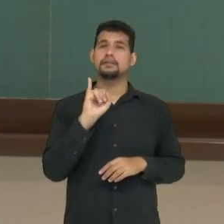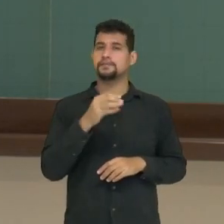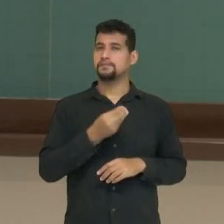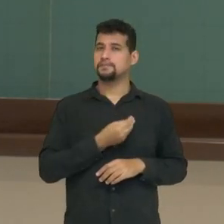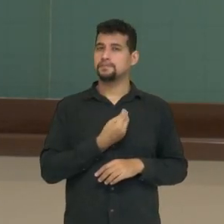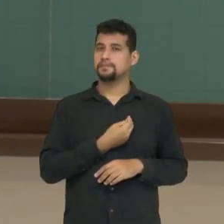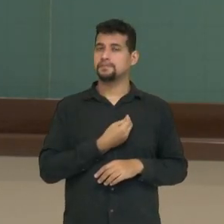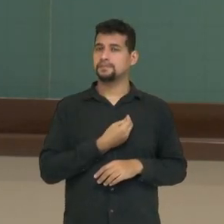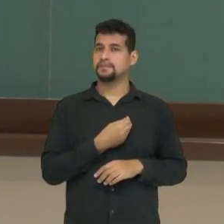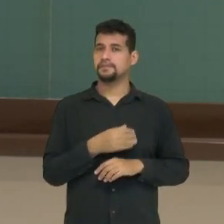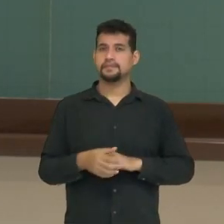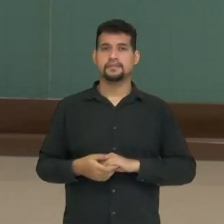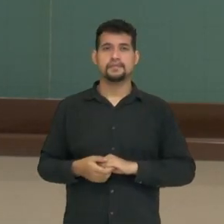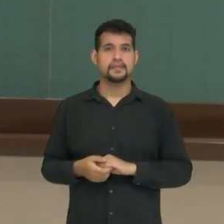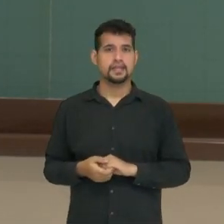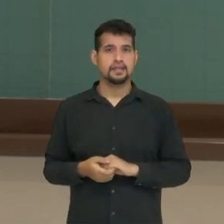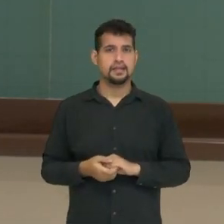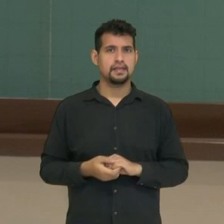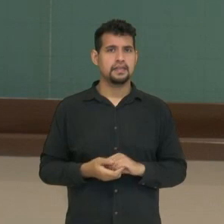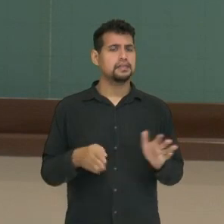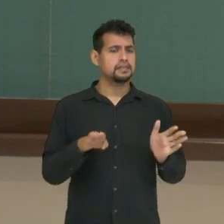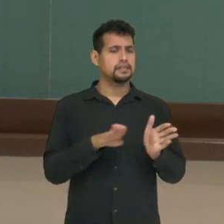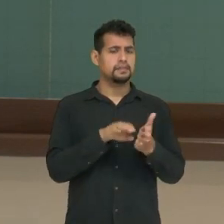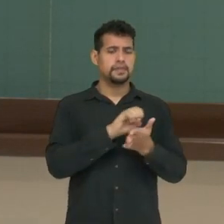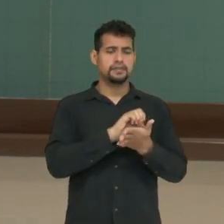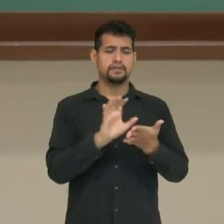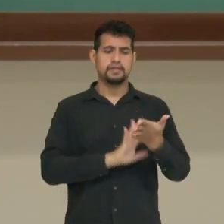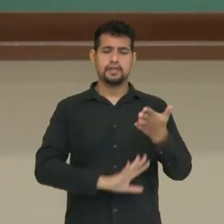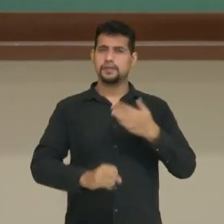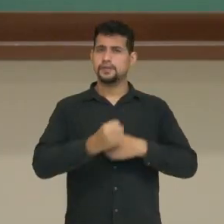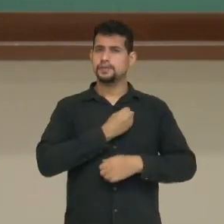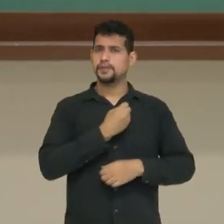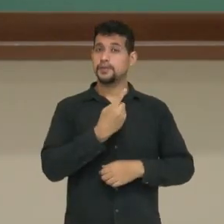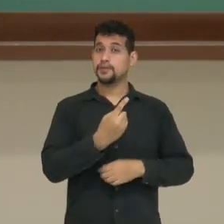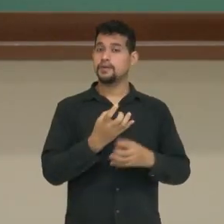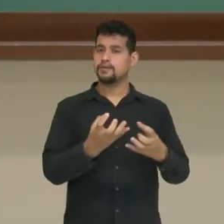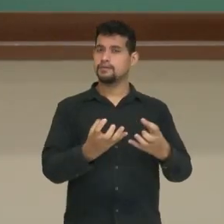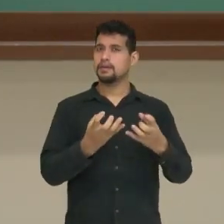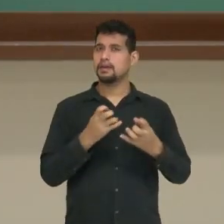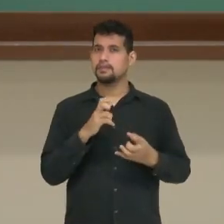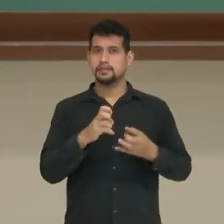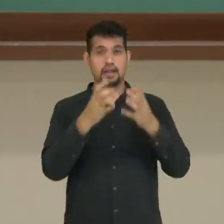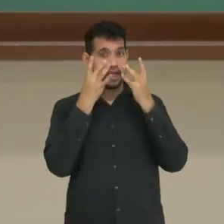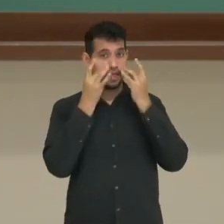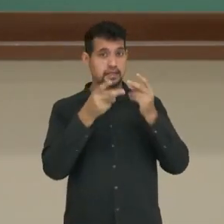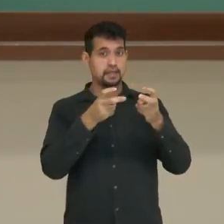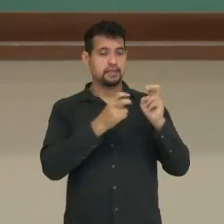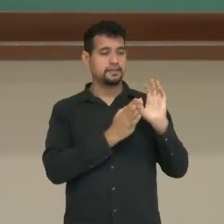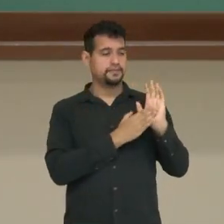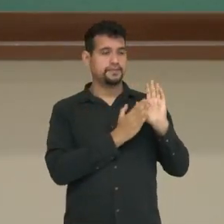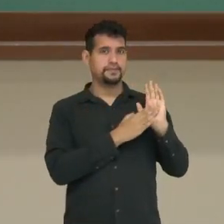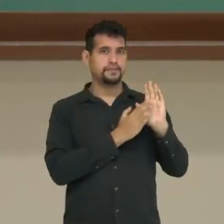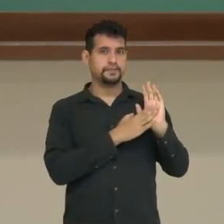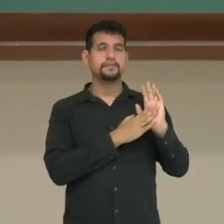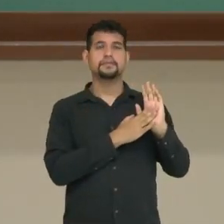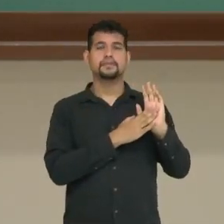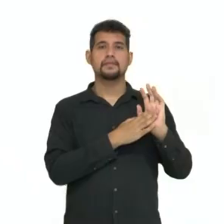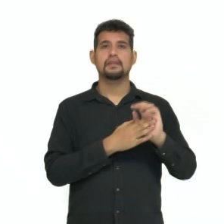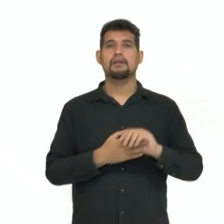vida. Chegamos à atividade 1 e eu quero que você observe essa proposta.